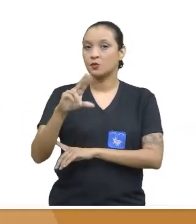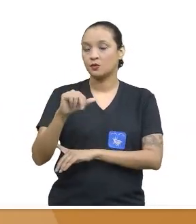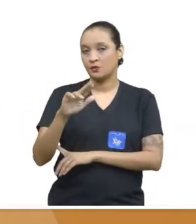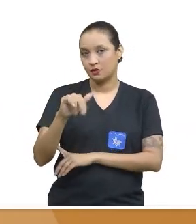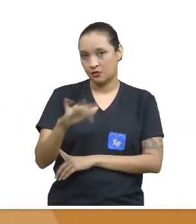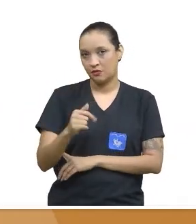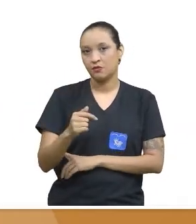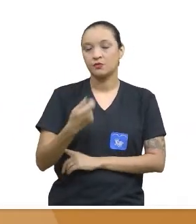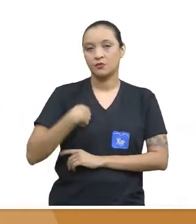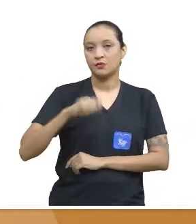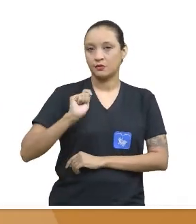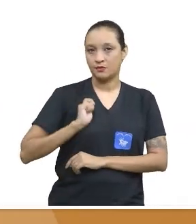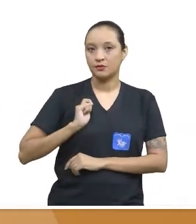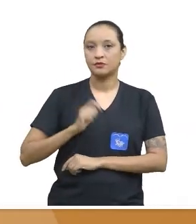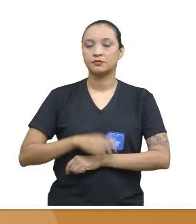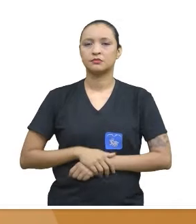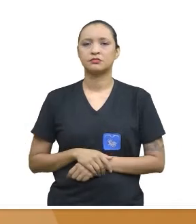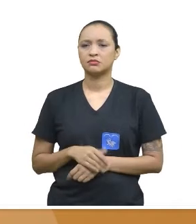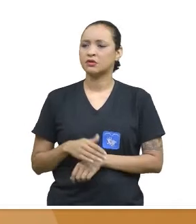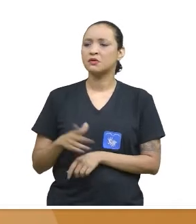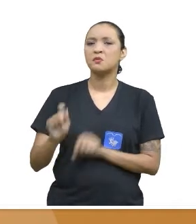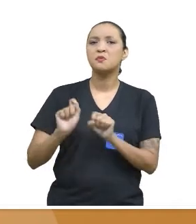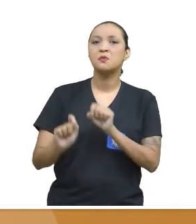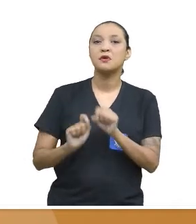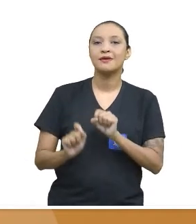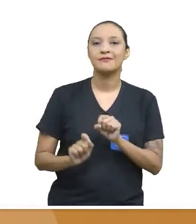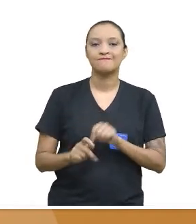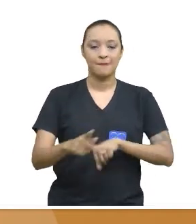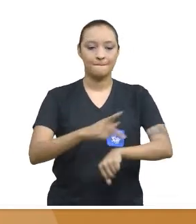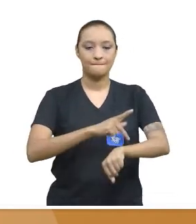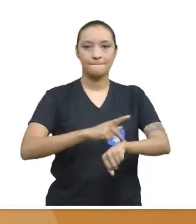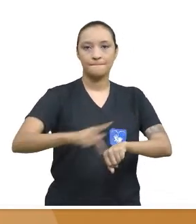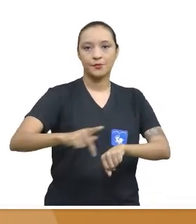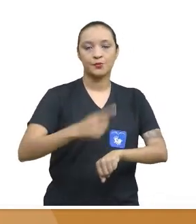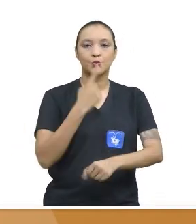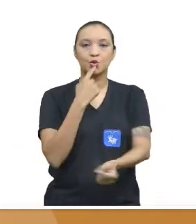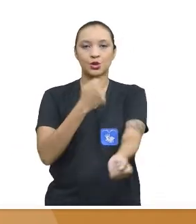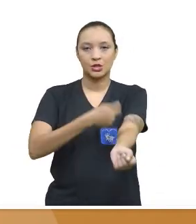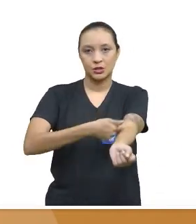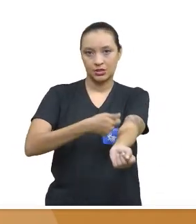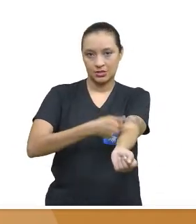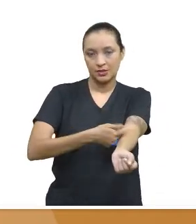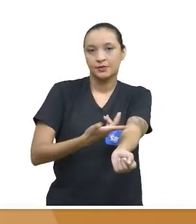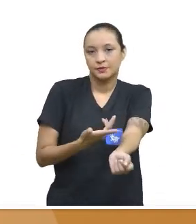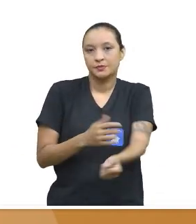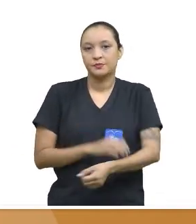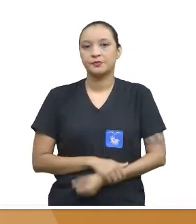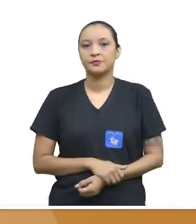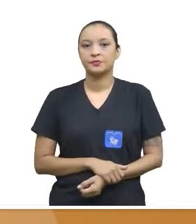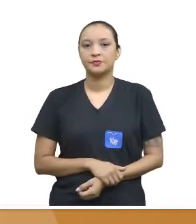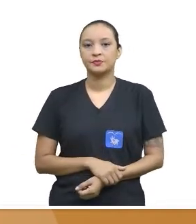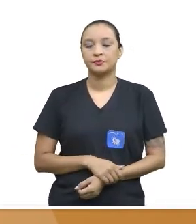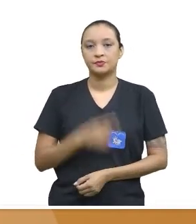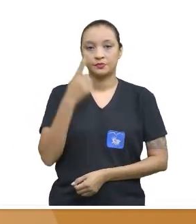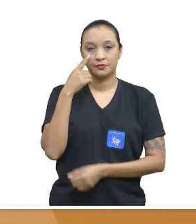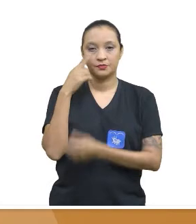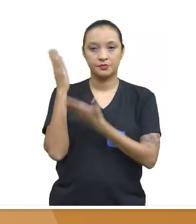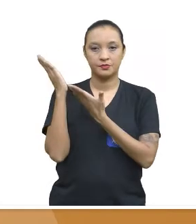social, ela era baseada na pureza sanguínea, ou seja, lá em cima nós temos